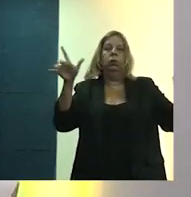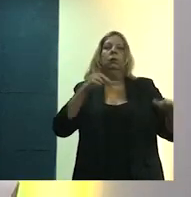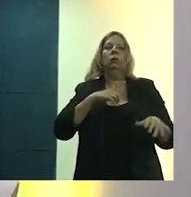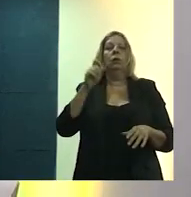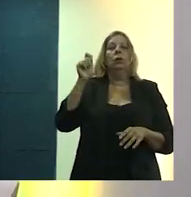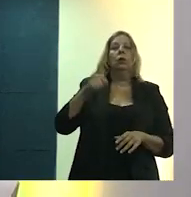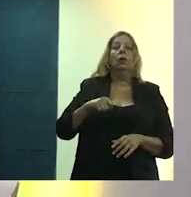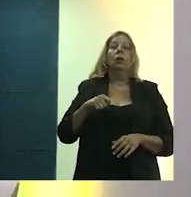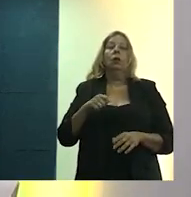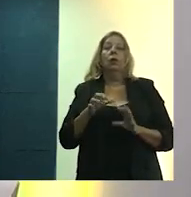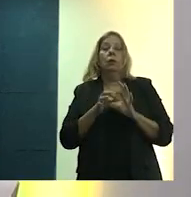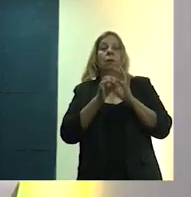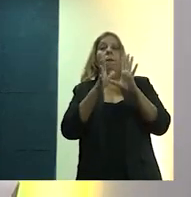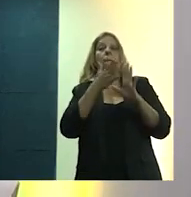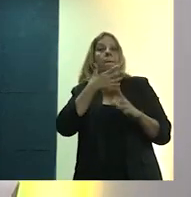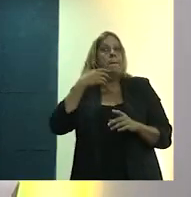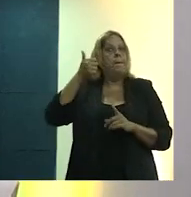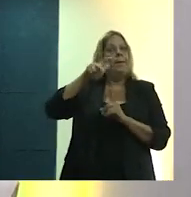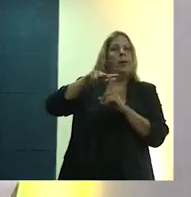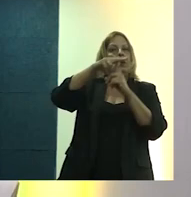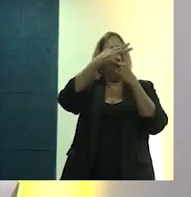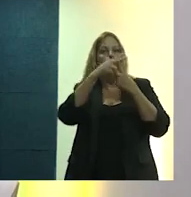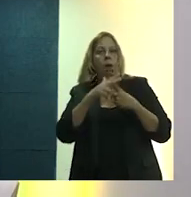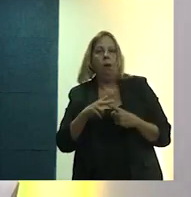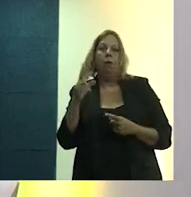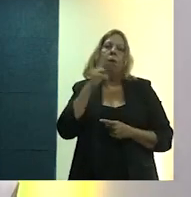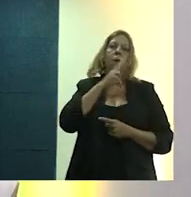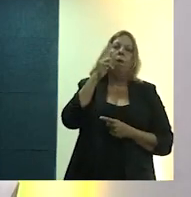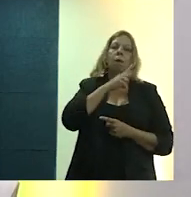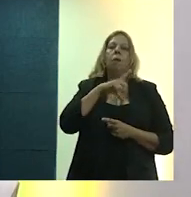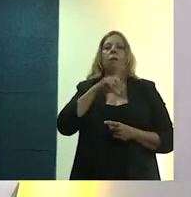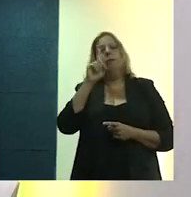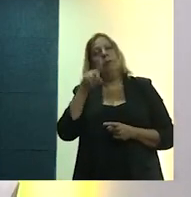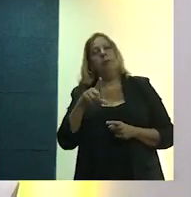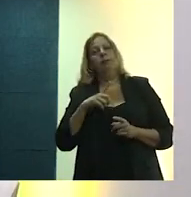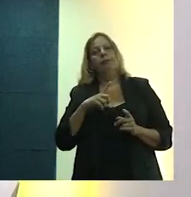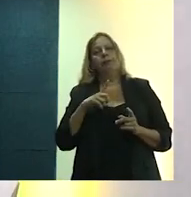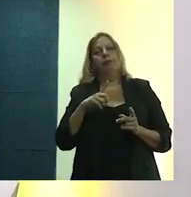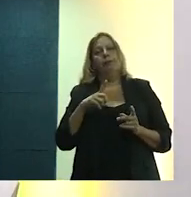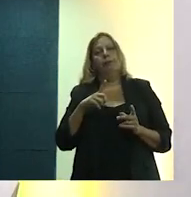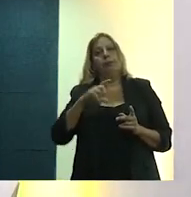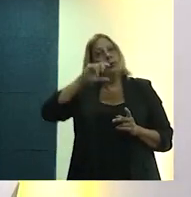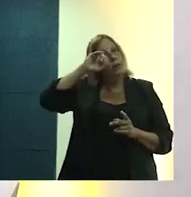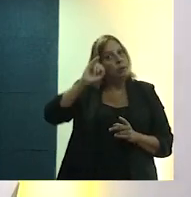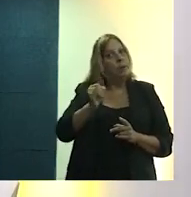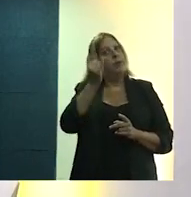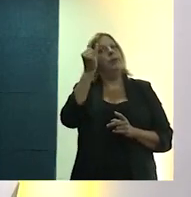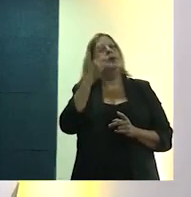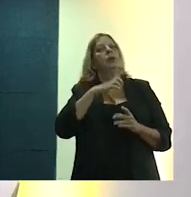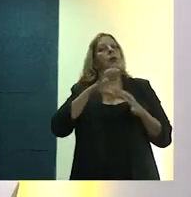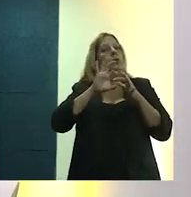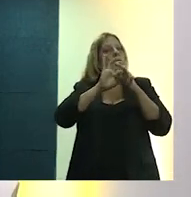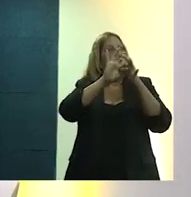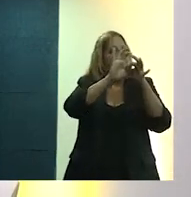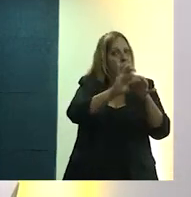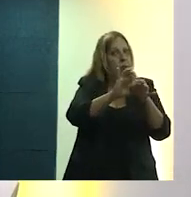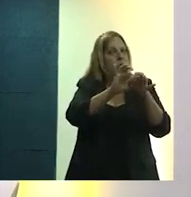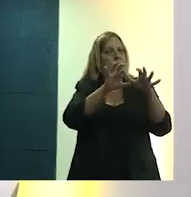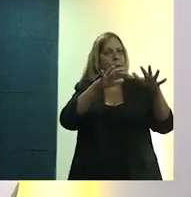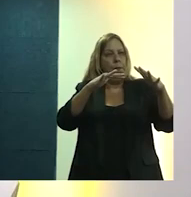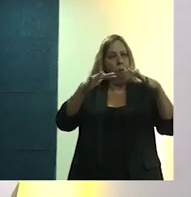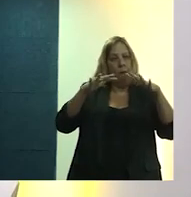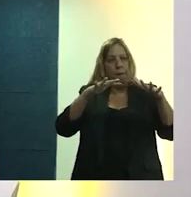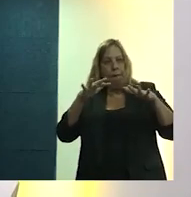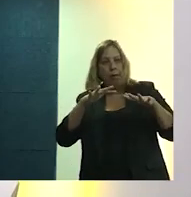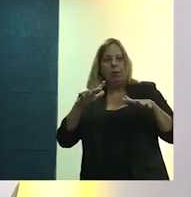articulação e a gente permite que fazer melhorias emergenciais melhoria simbólicas aproveitando aquele contexto de mobilização